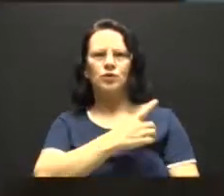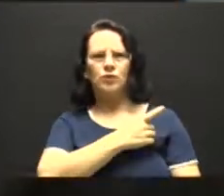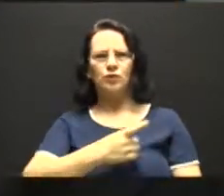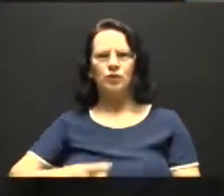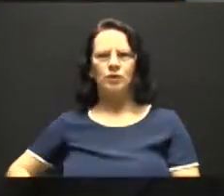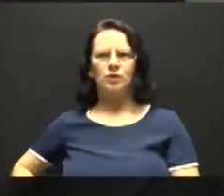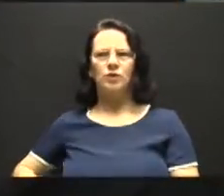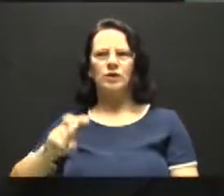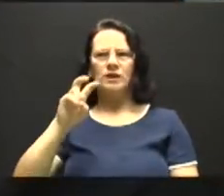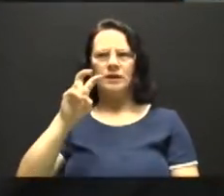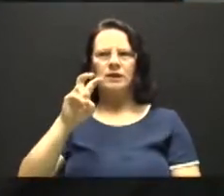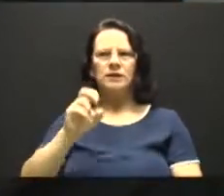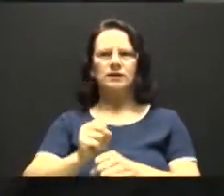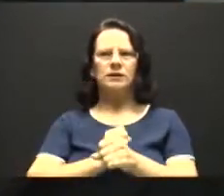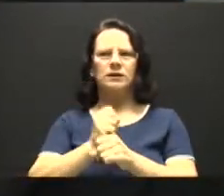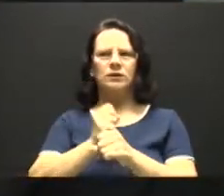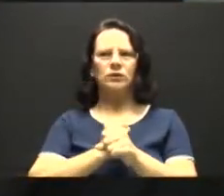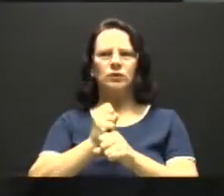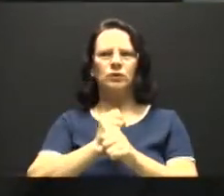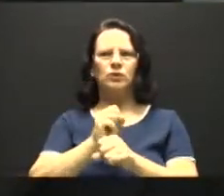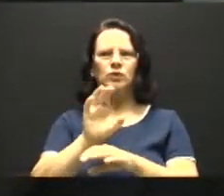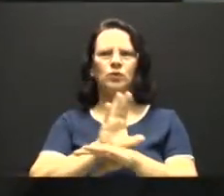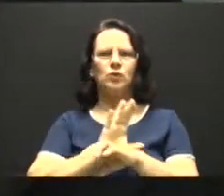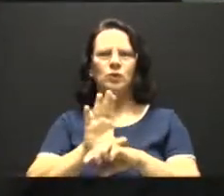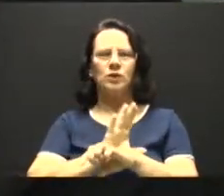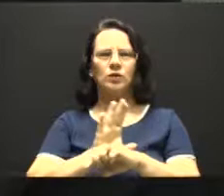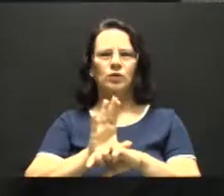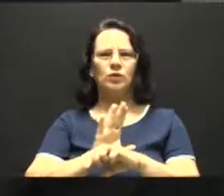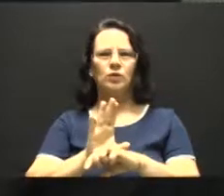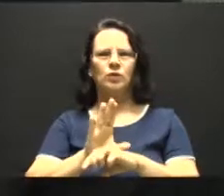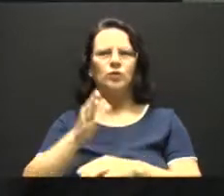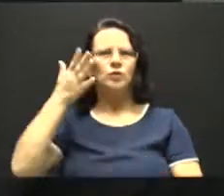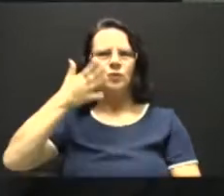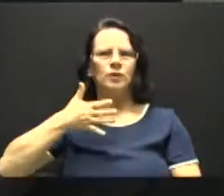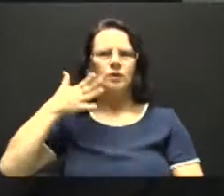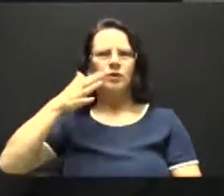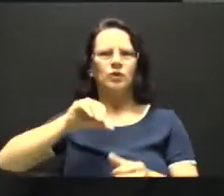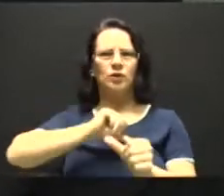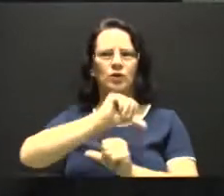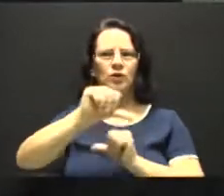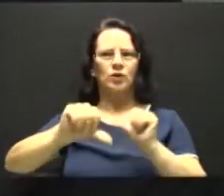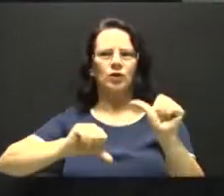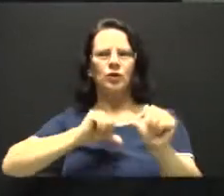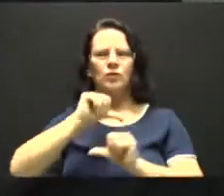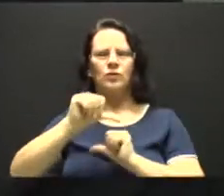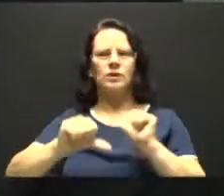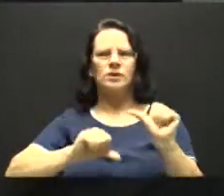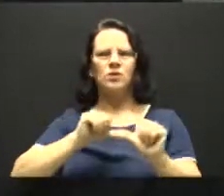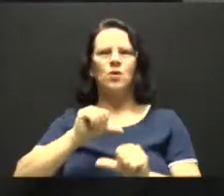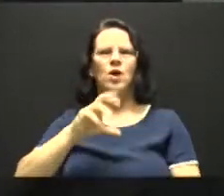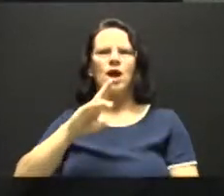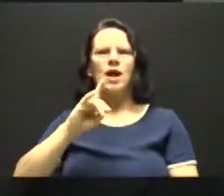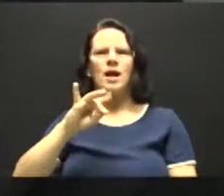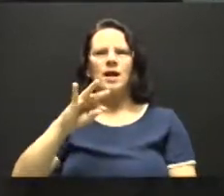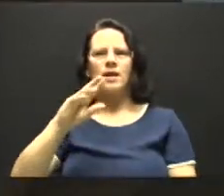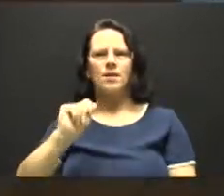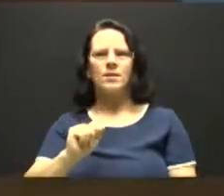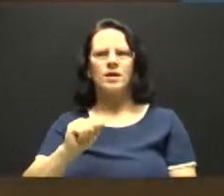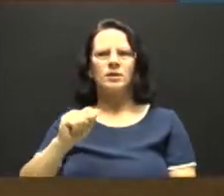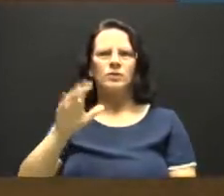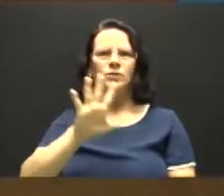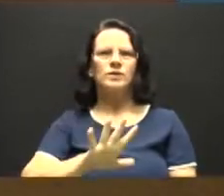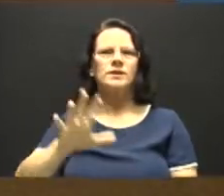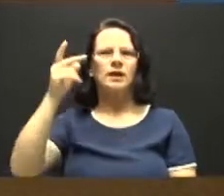cinco anos foi coordenador estadual do ministério da pregação da renovação carismática católica do estado de são paulo